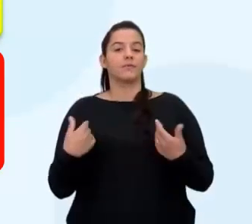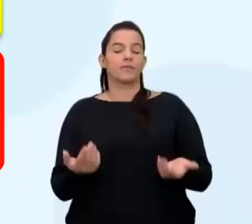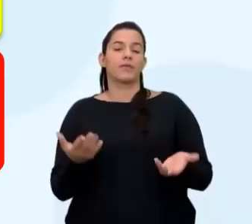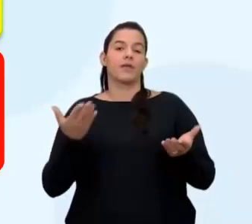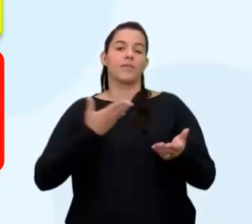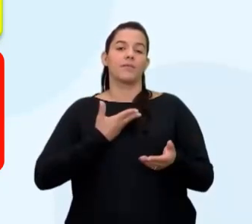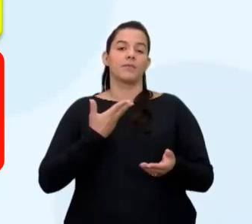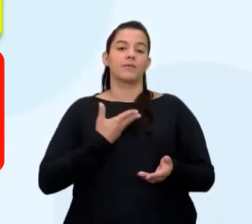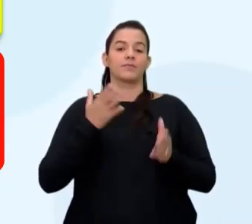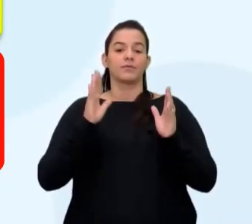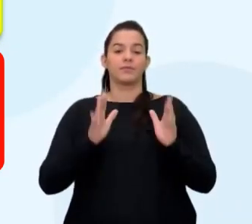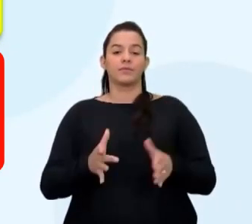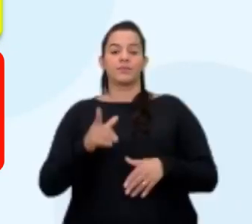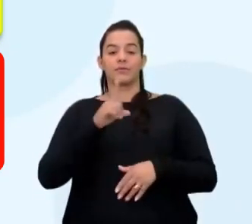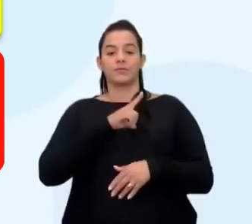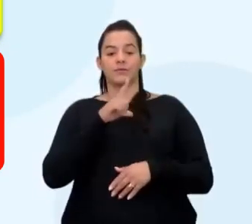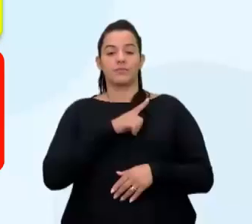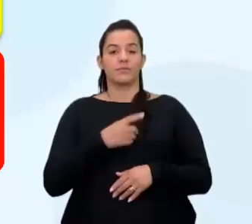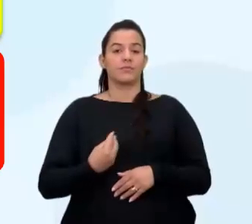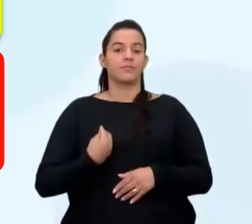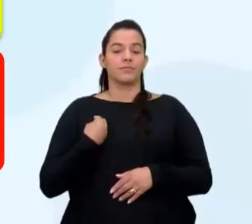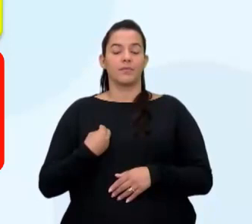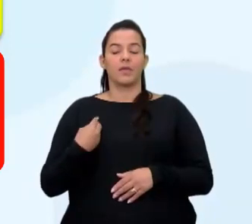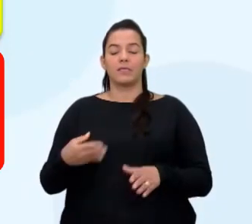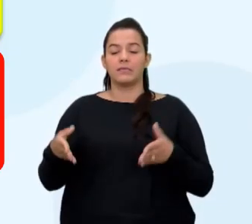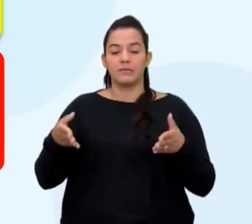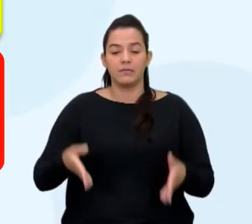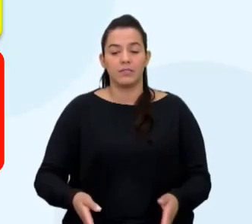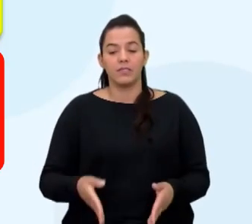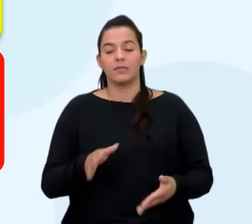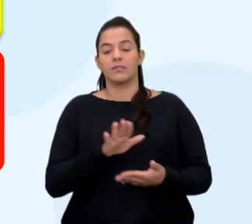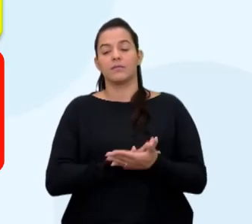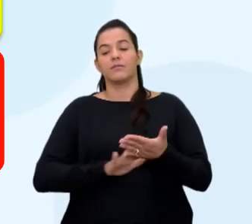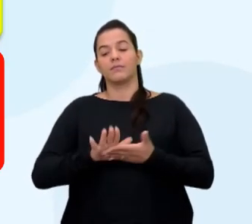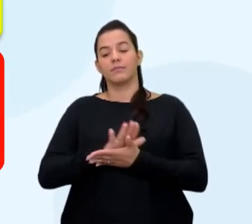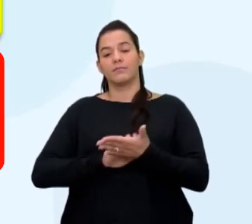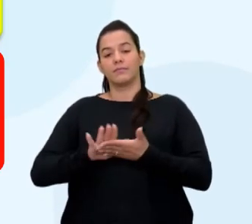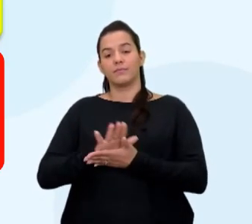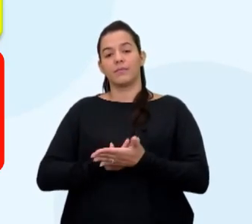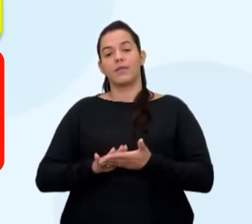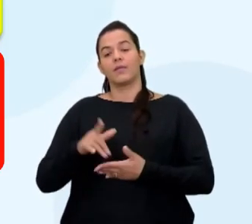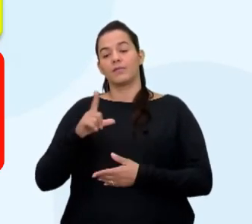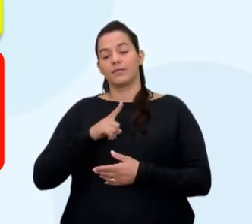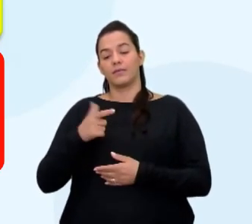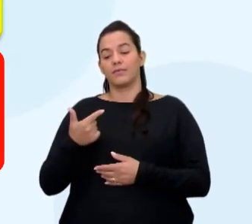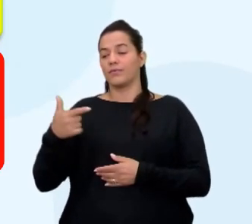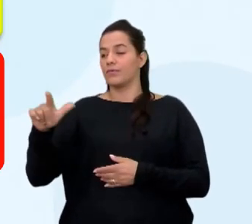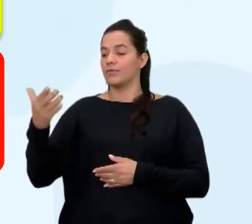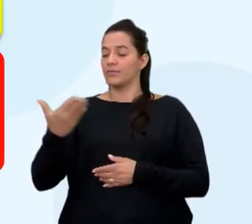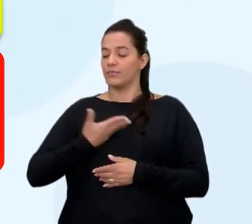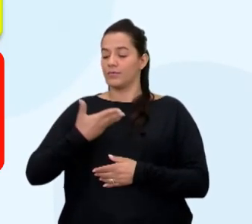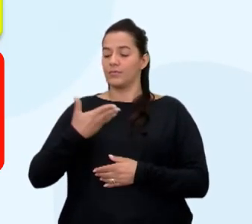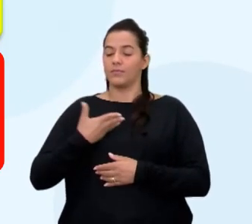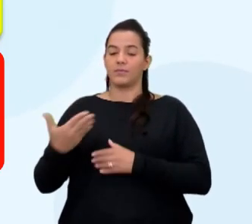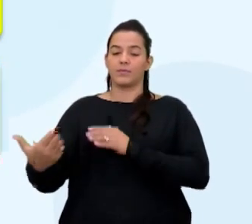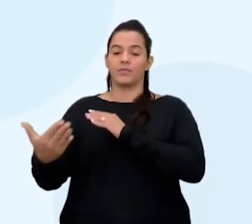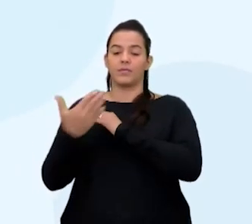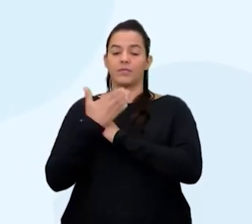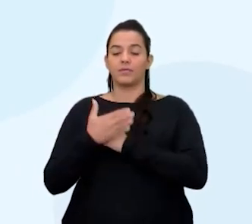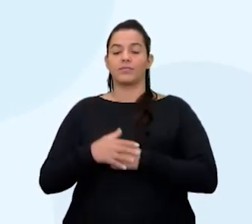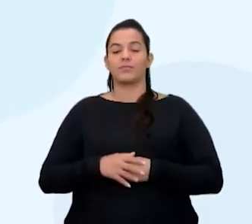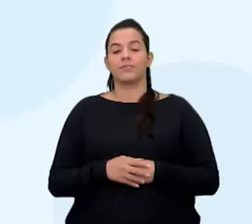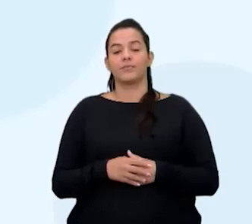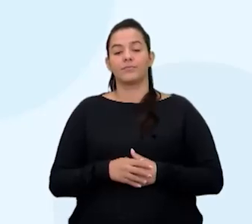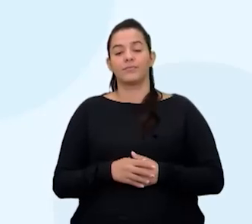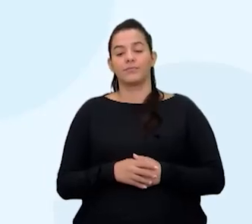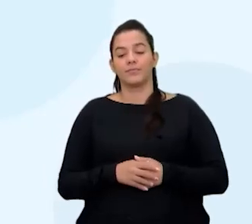que já tinham aqui, né? Chegam sem nada. Contou com um dos colegas quando chegou. Vamos continuar vendo